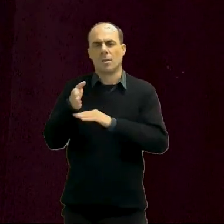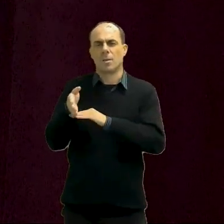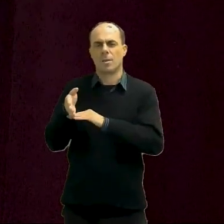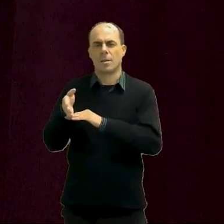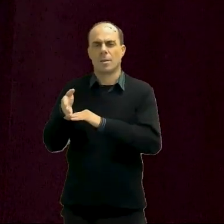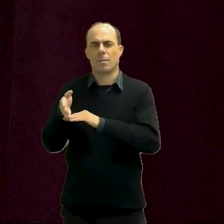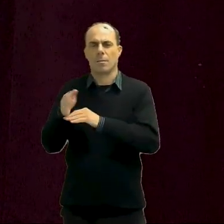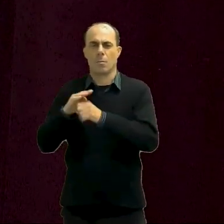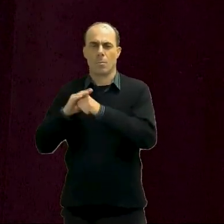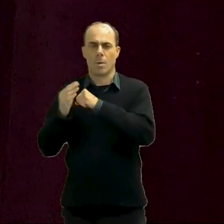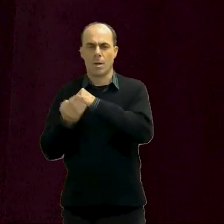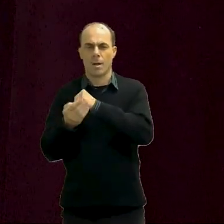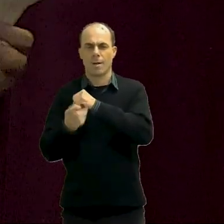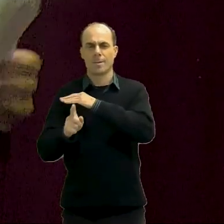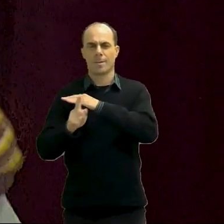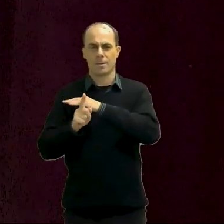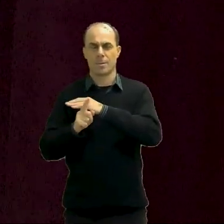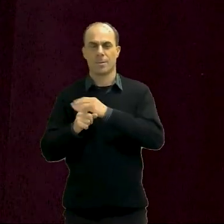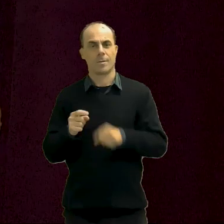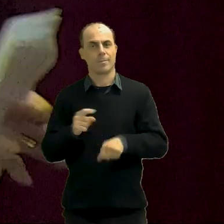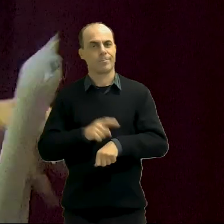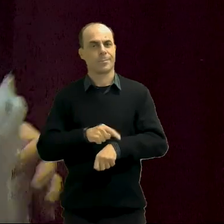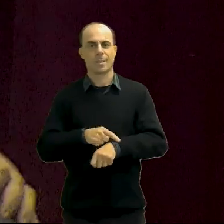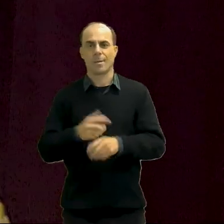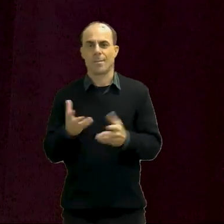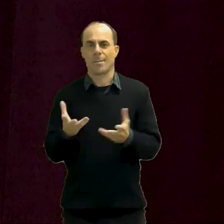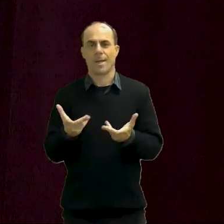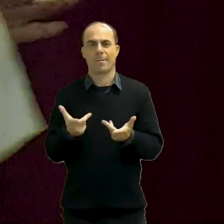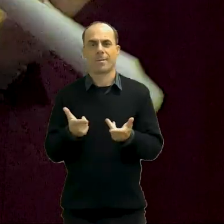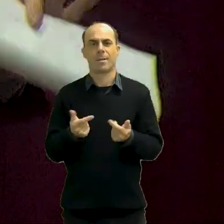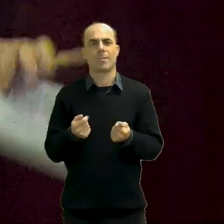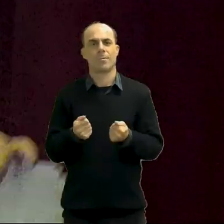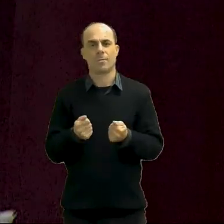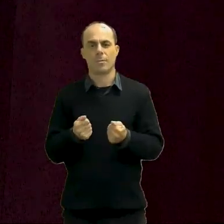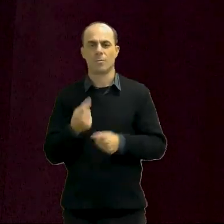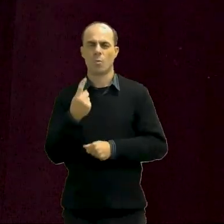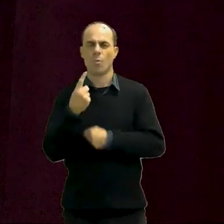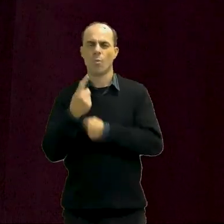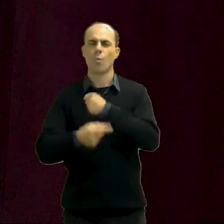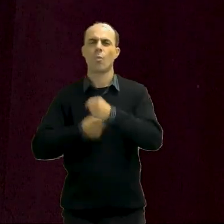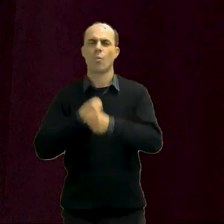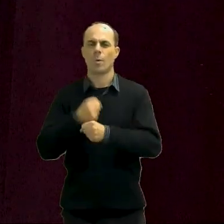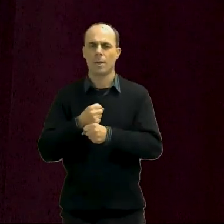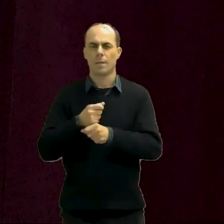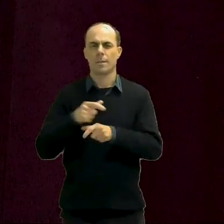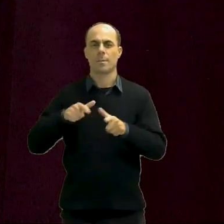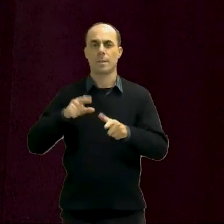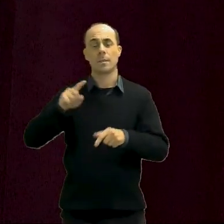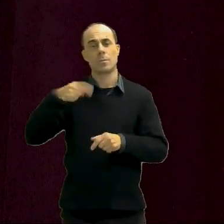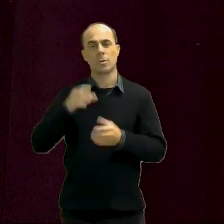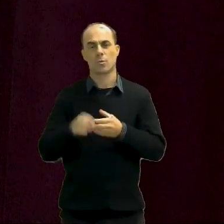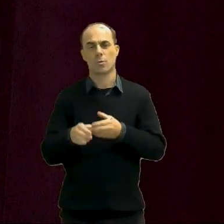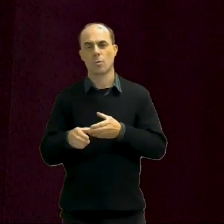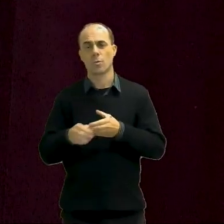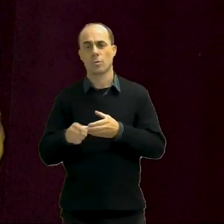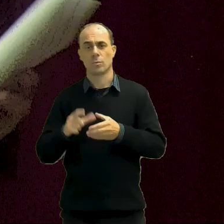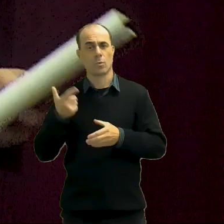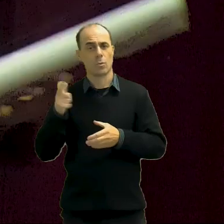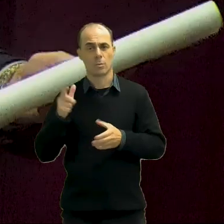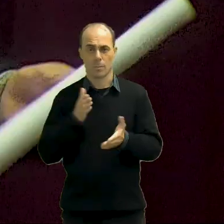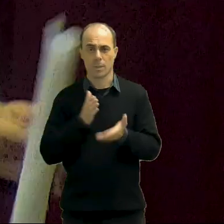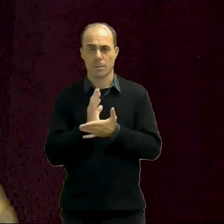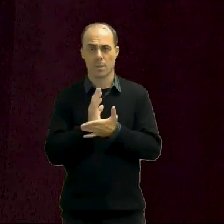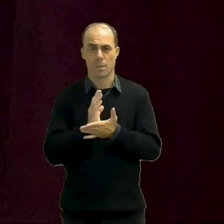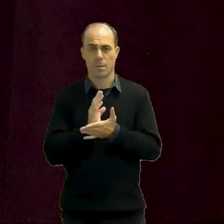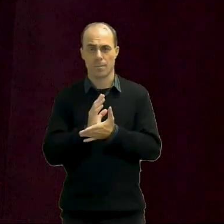população então foi foi um período maravilhoso fiquei um ano trabalhando ali depois passei em outro concurso e e e vi